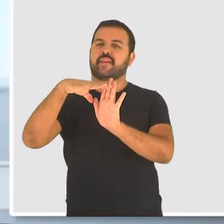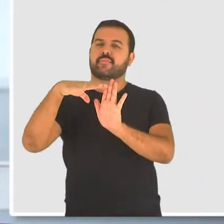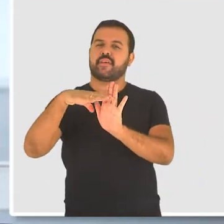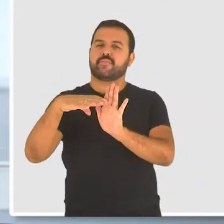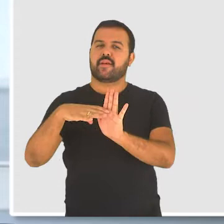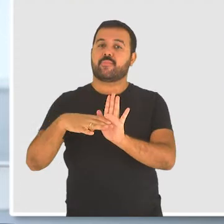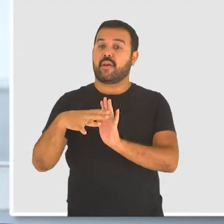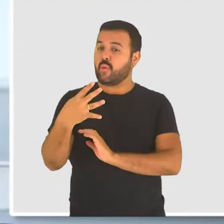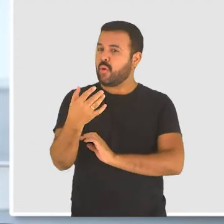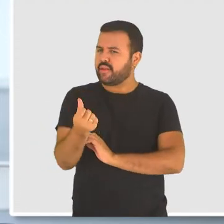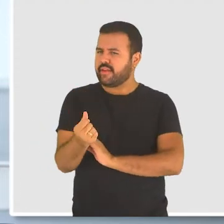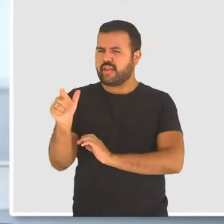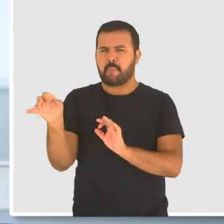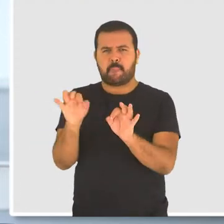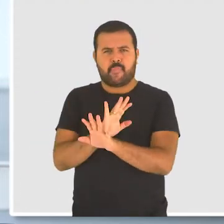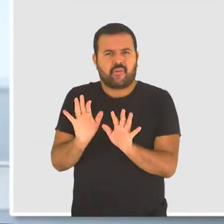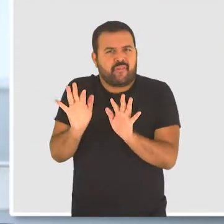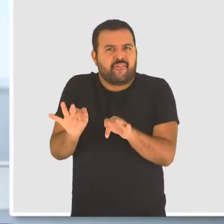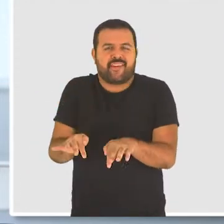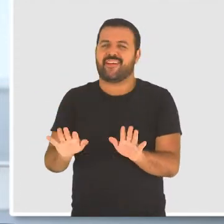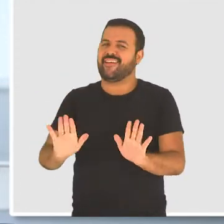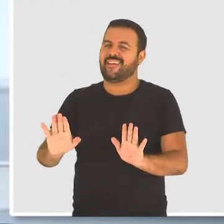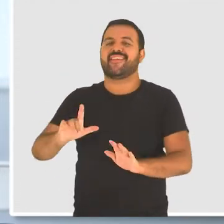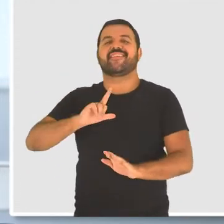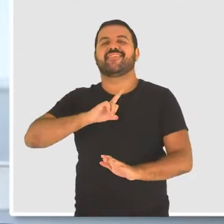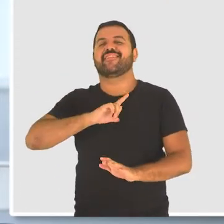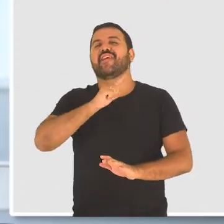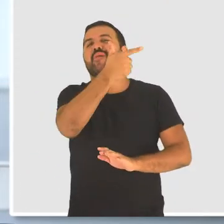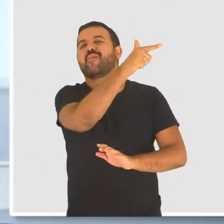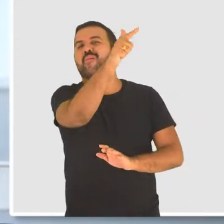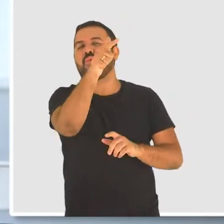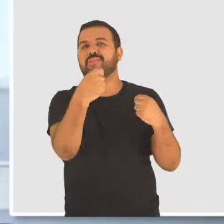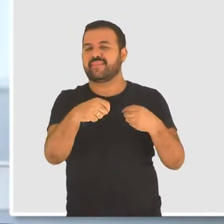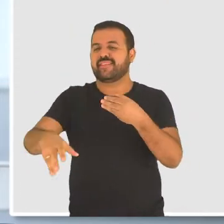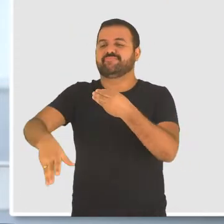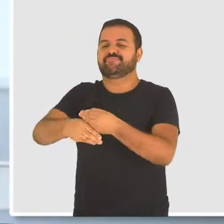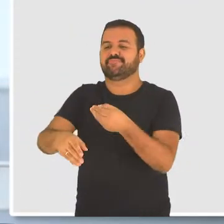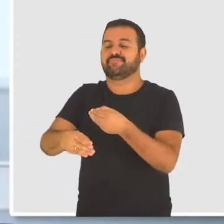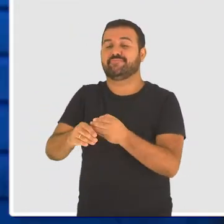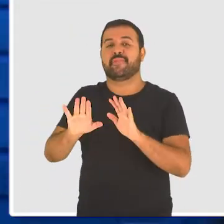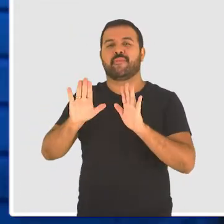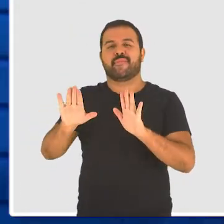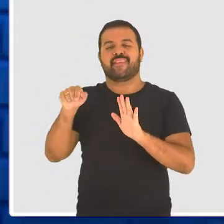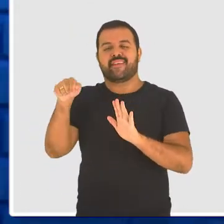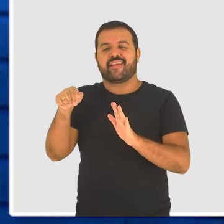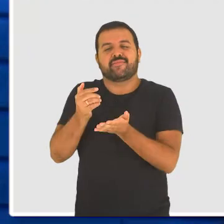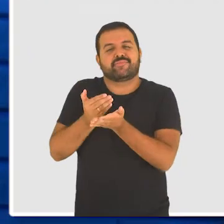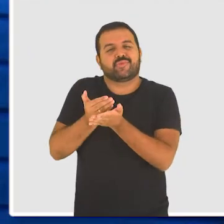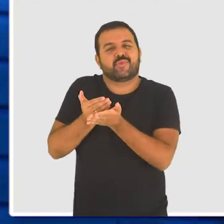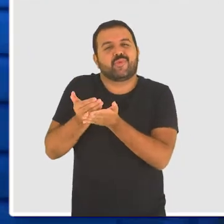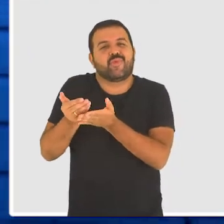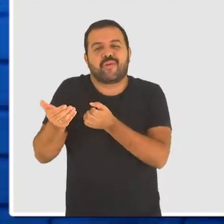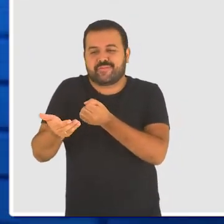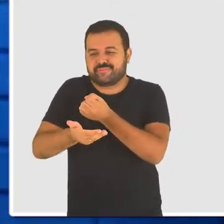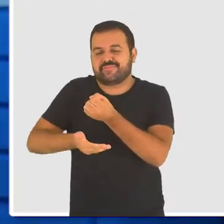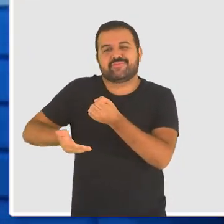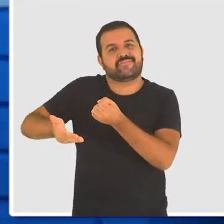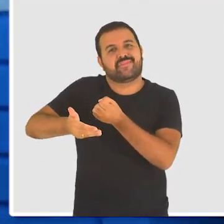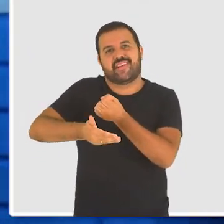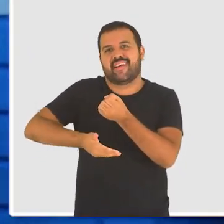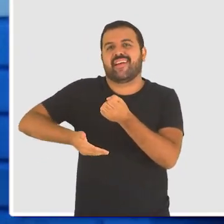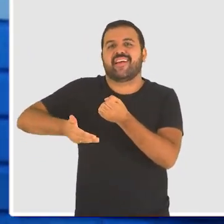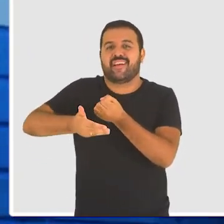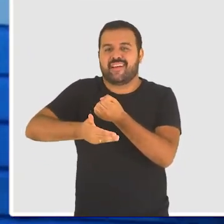o que deva ser foco de preocupação do professor, mas é um